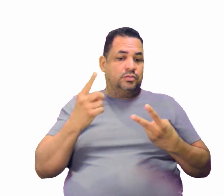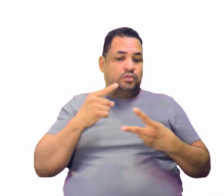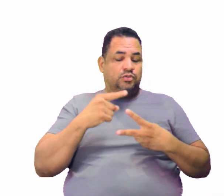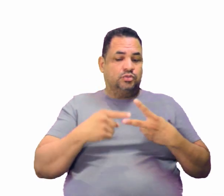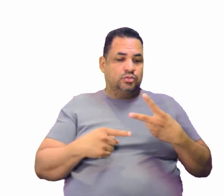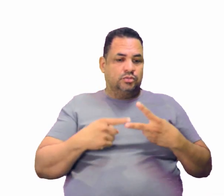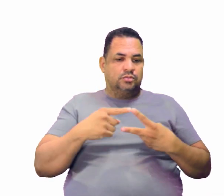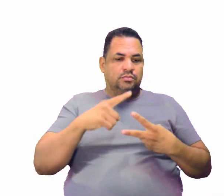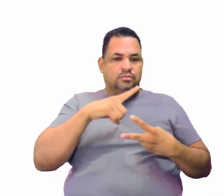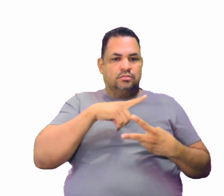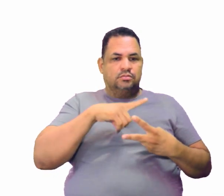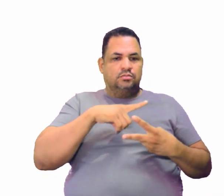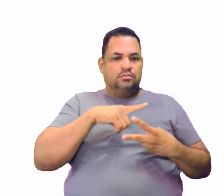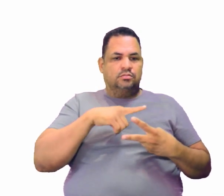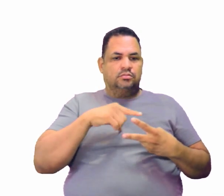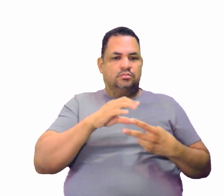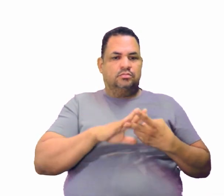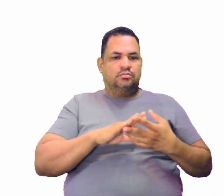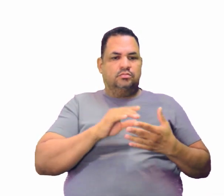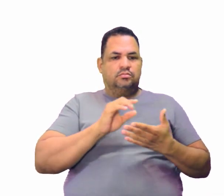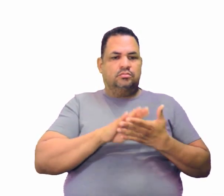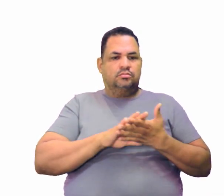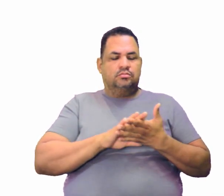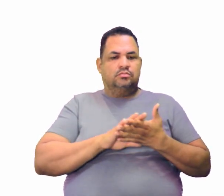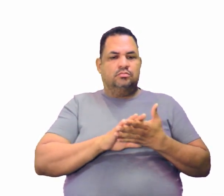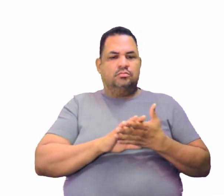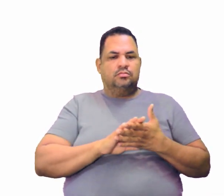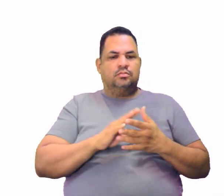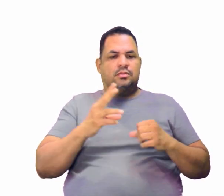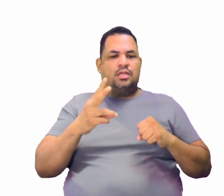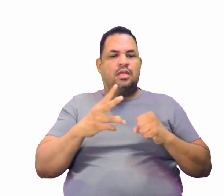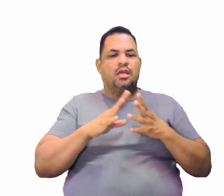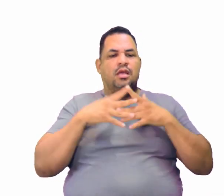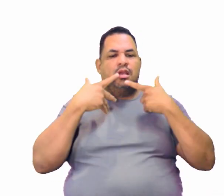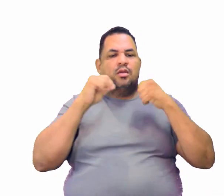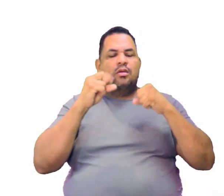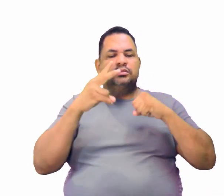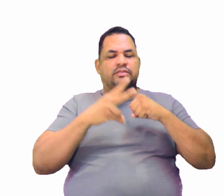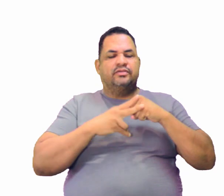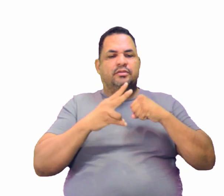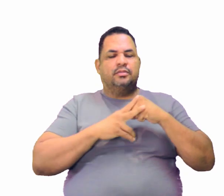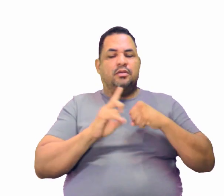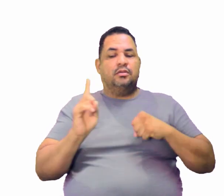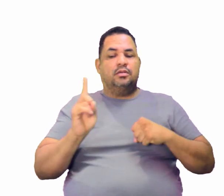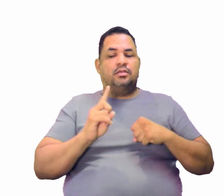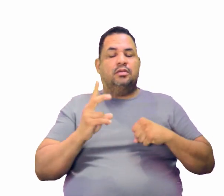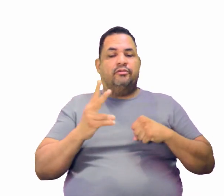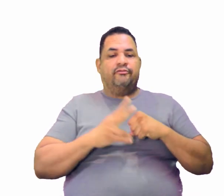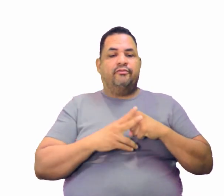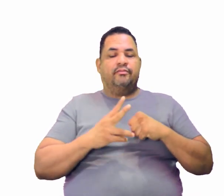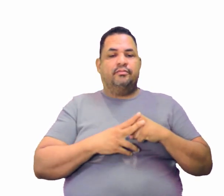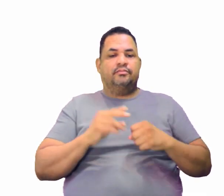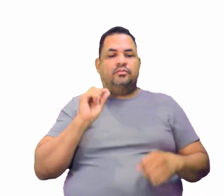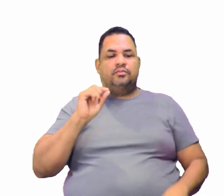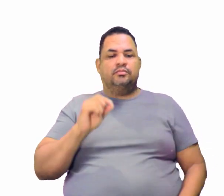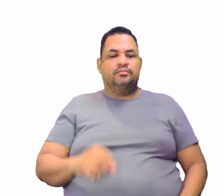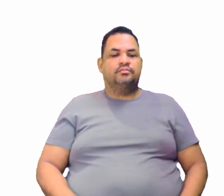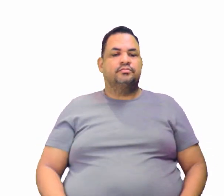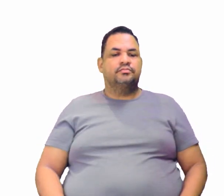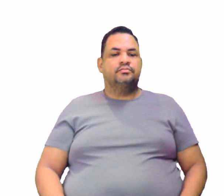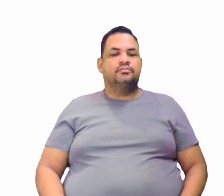Por quê? Porque dá a presença de linguagem verbal e não verbal. Amadinho, mas o que é uma linguagem